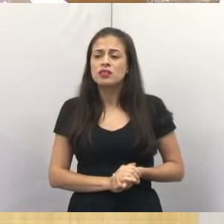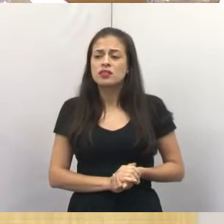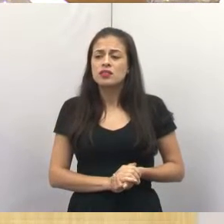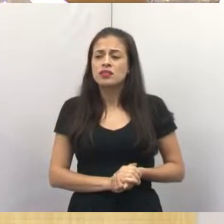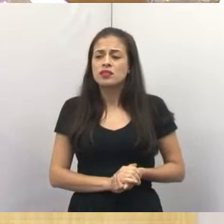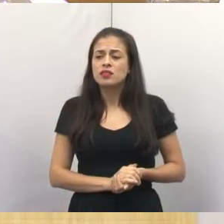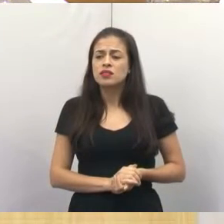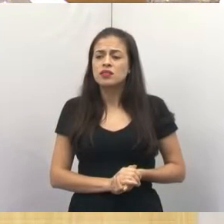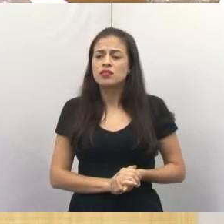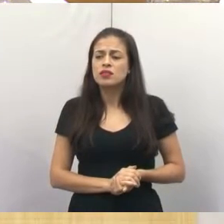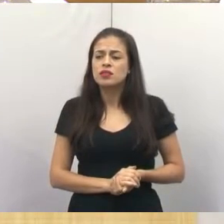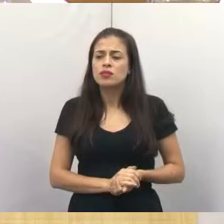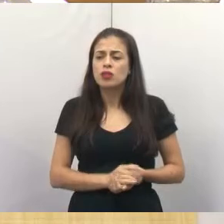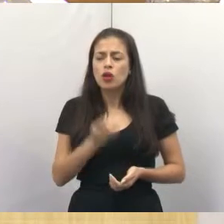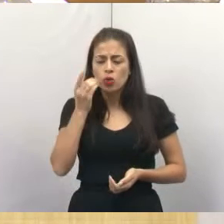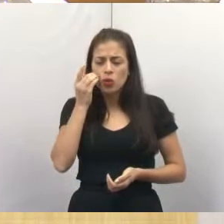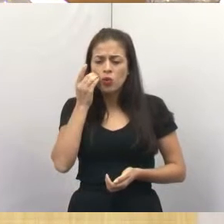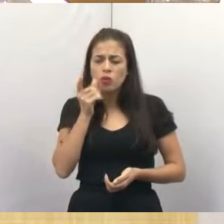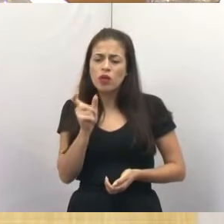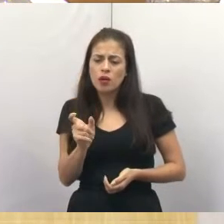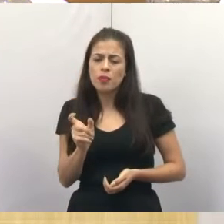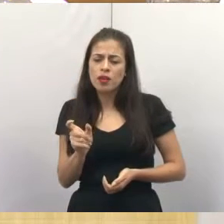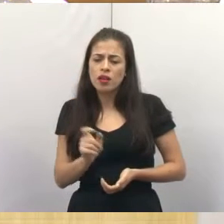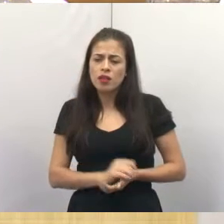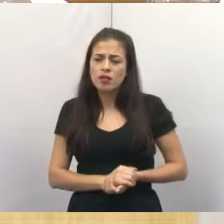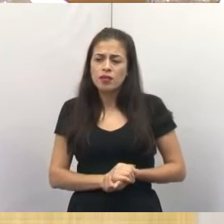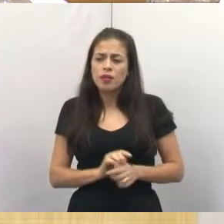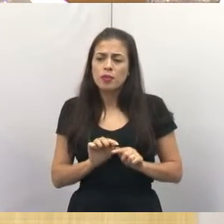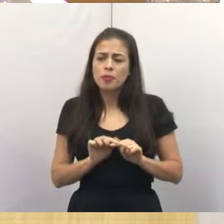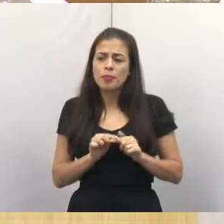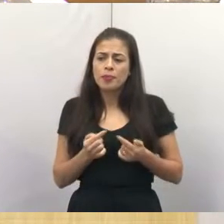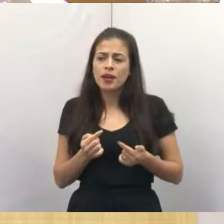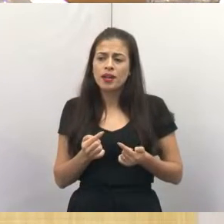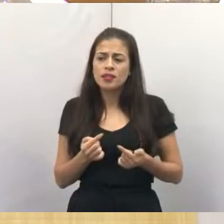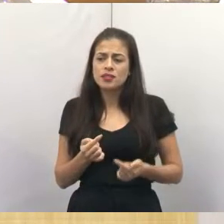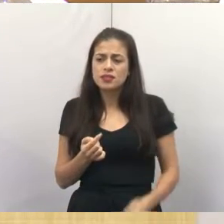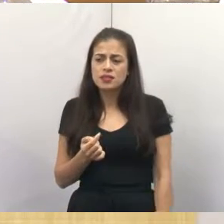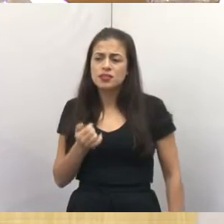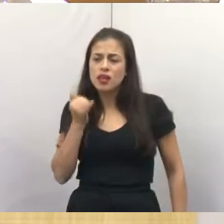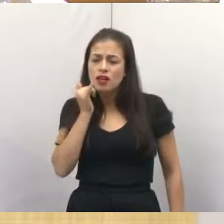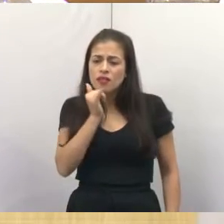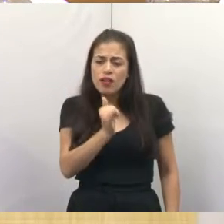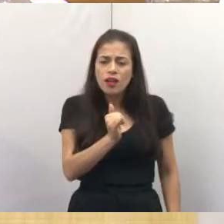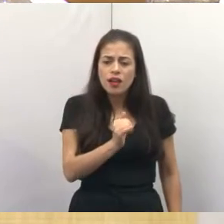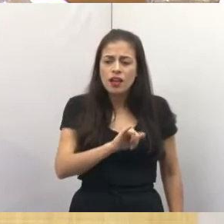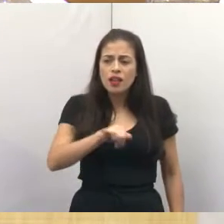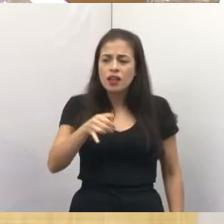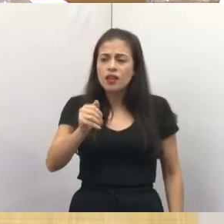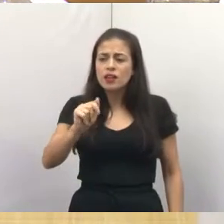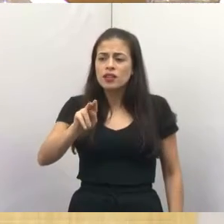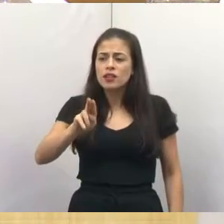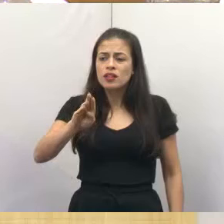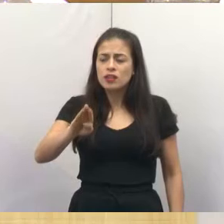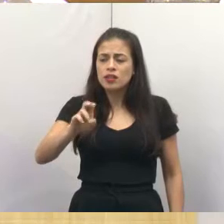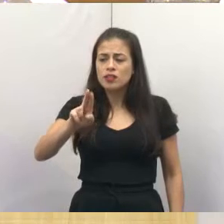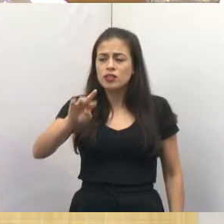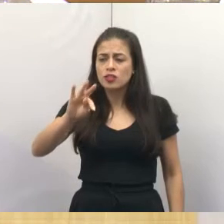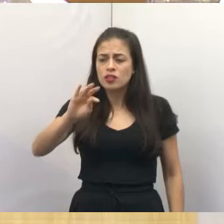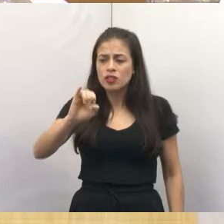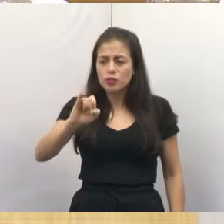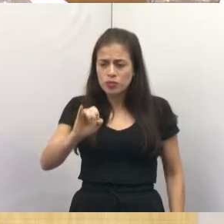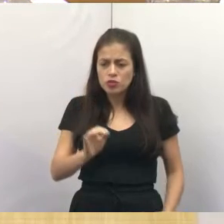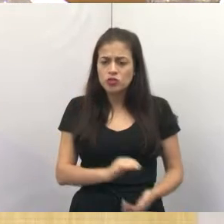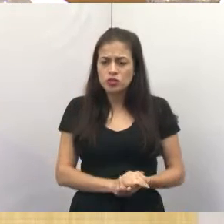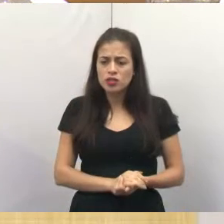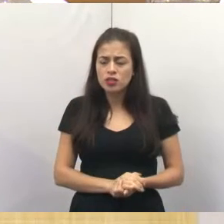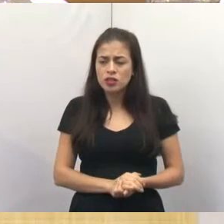vereador, sendo que o Dude que falou essa palavra, mas eu quero dizer, eu falei jabuti lá em cima e foi citado muito jabuti.